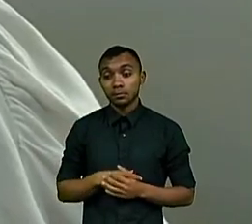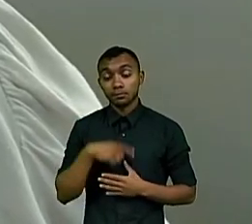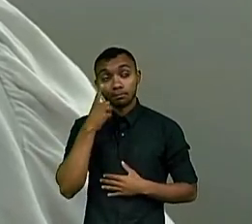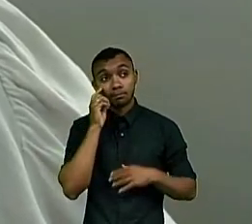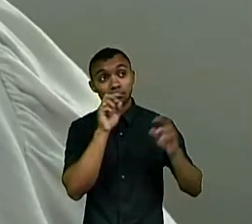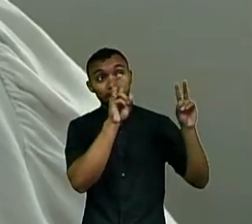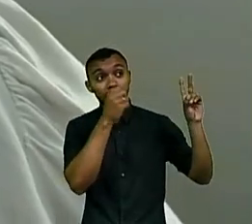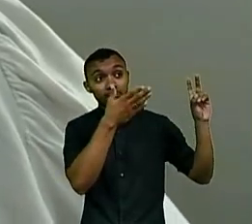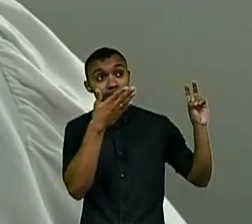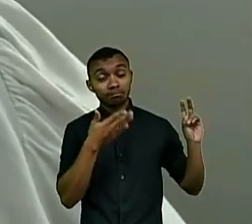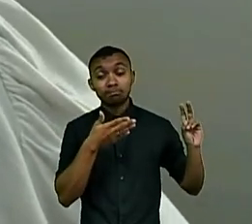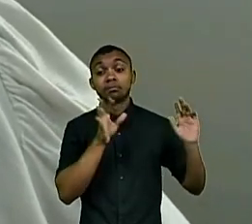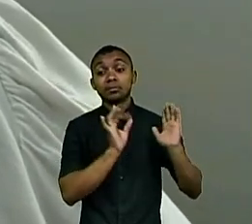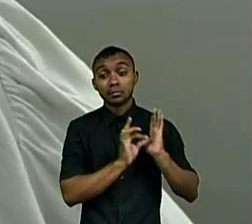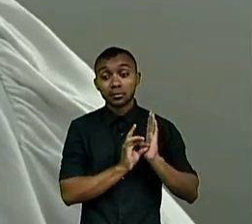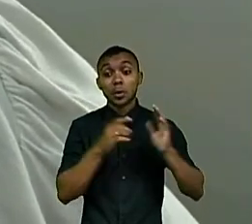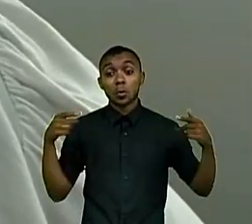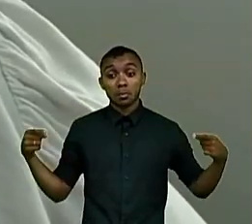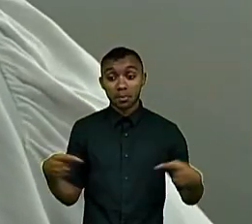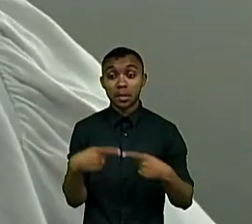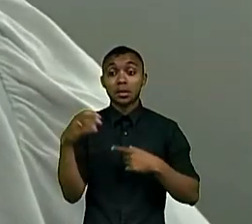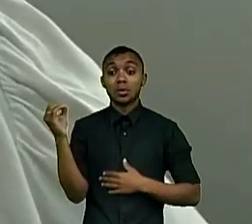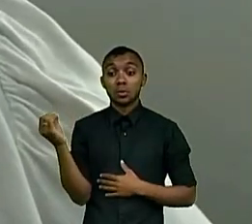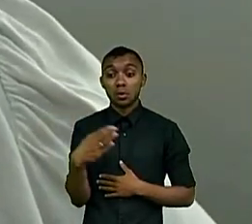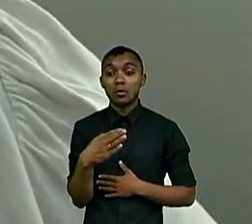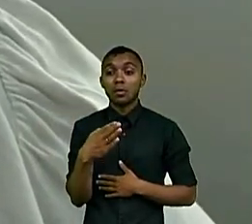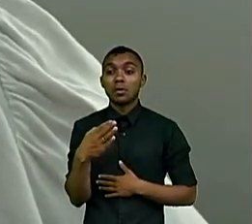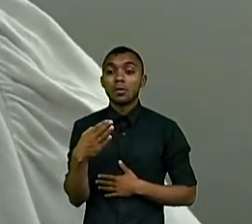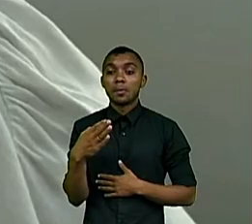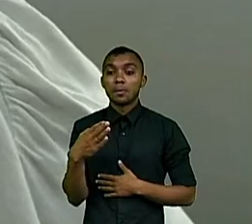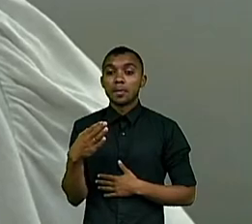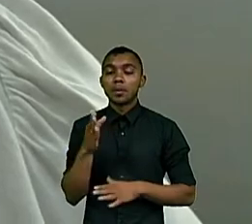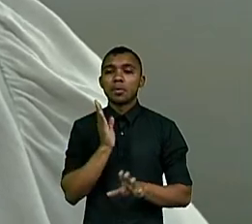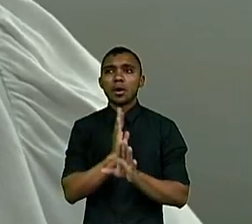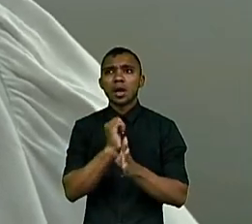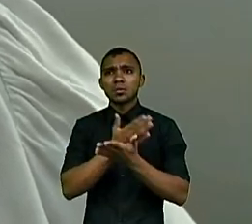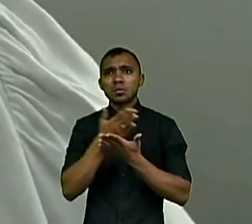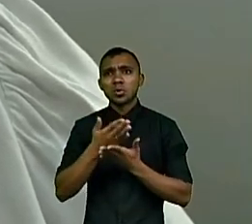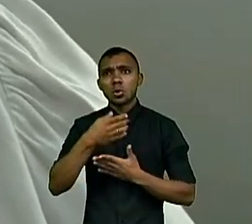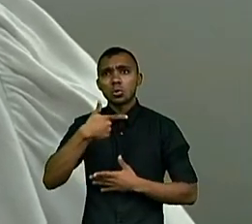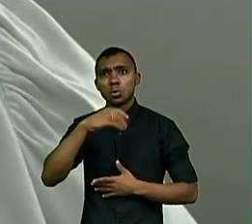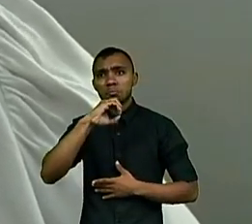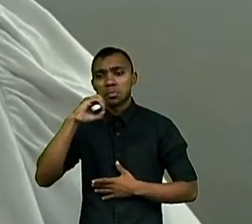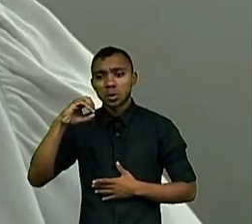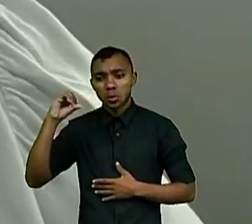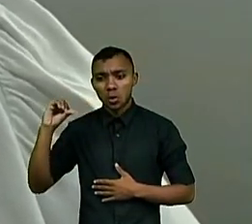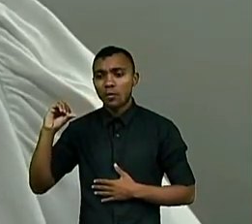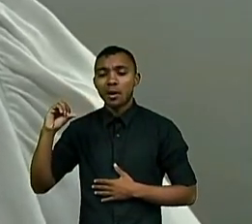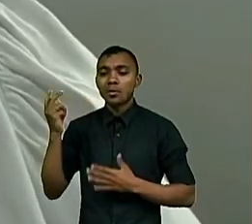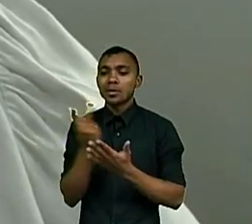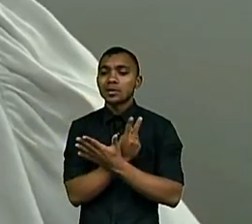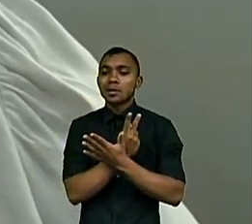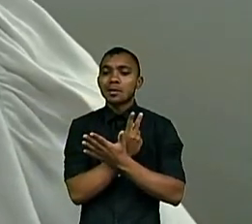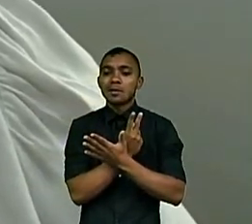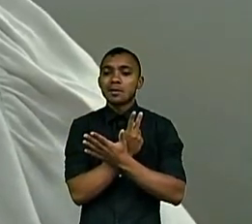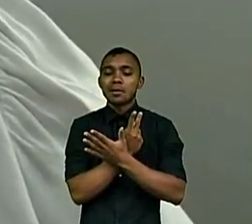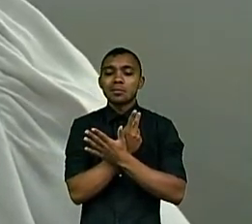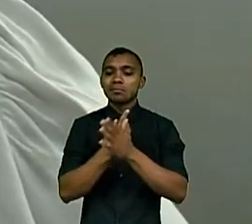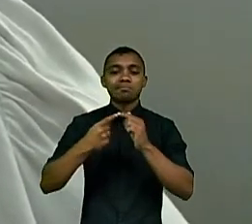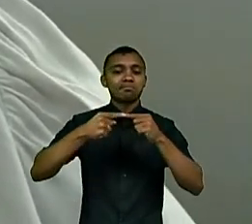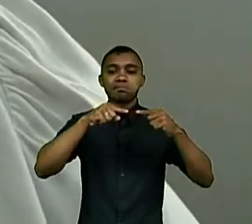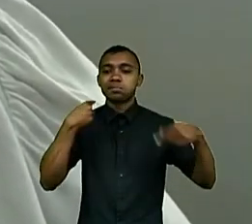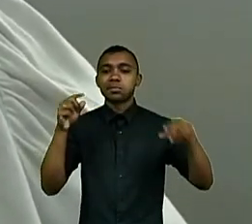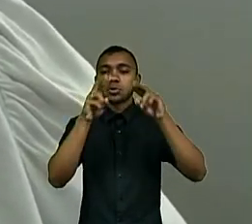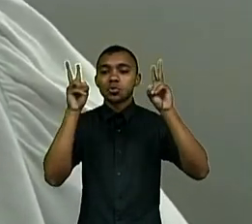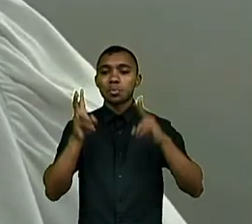ele é extremamente atual pois a partir de 2009 ou vão proibição da Anvisa de comercialização